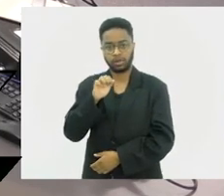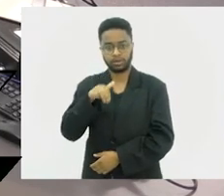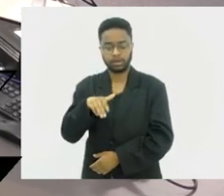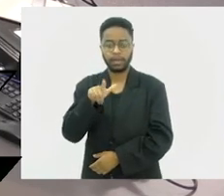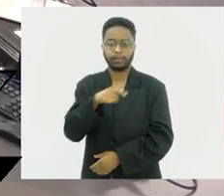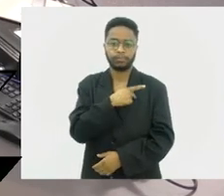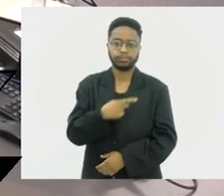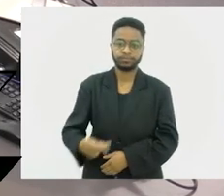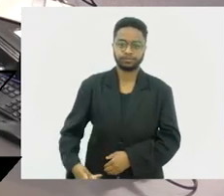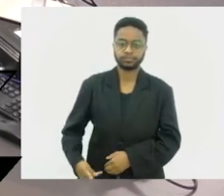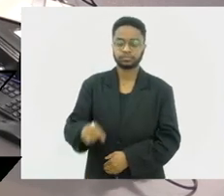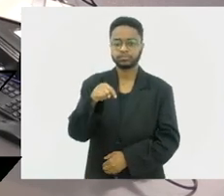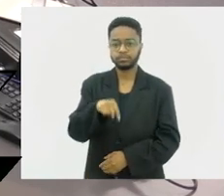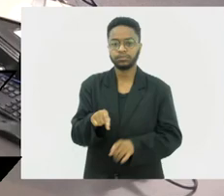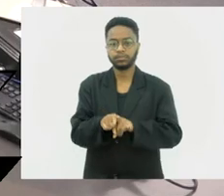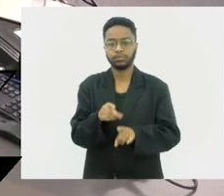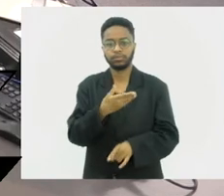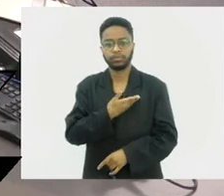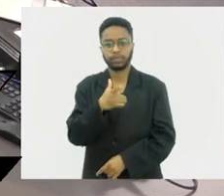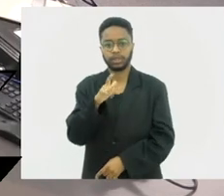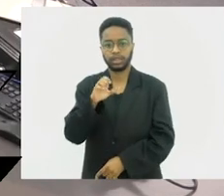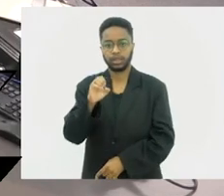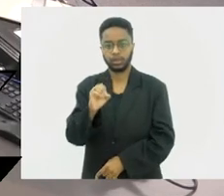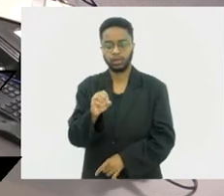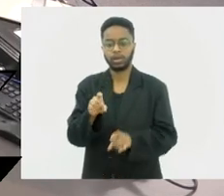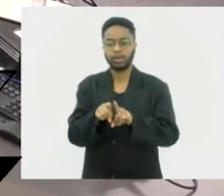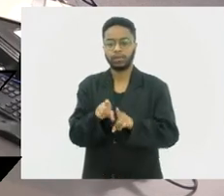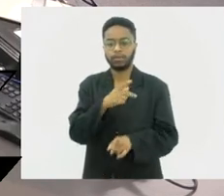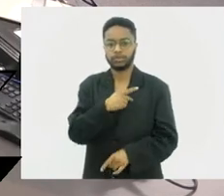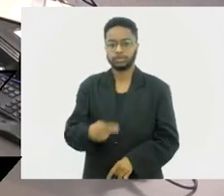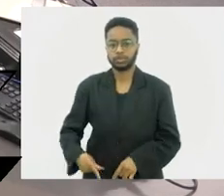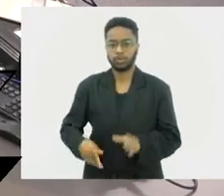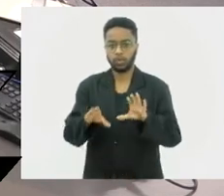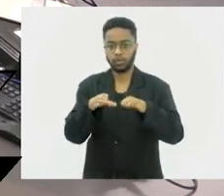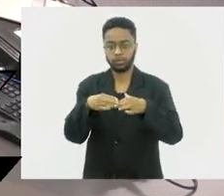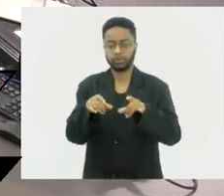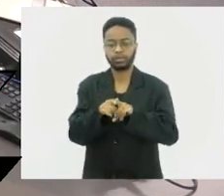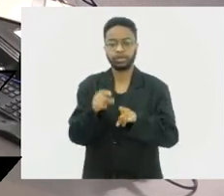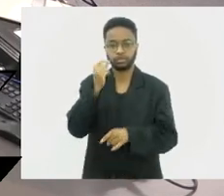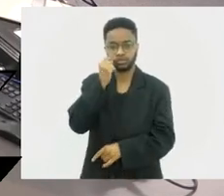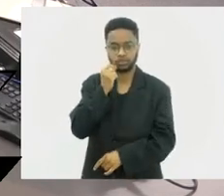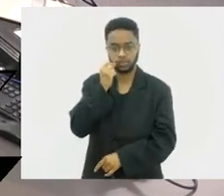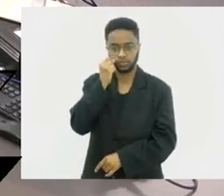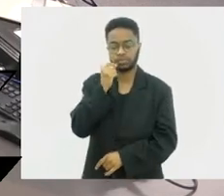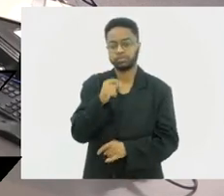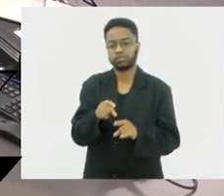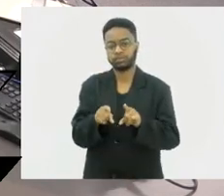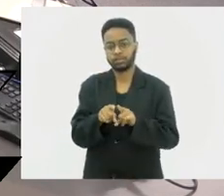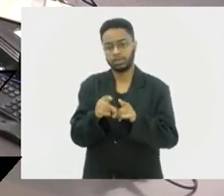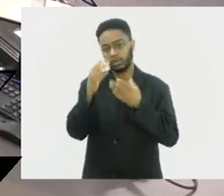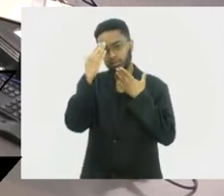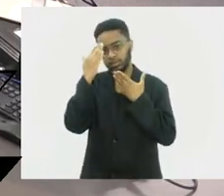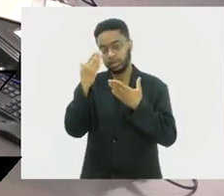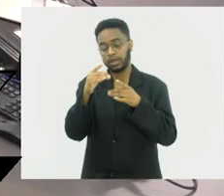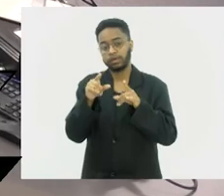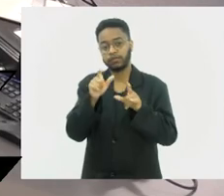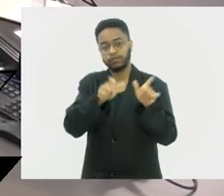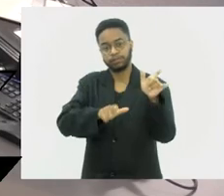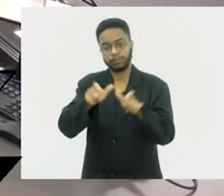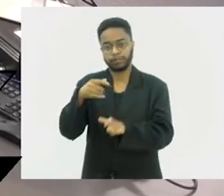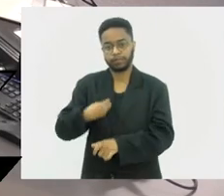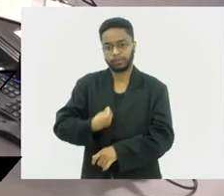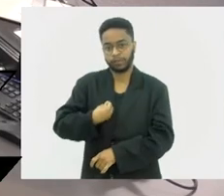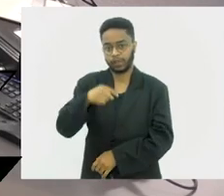sessão, o companheiro Léo Vieira, que preside a comissão, meu companheiro Giovanni Ratinho, e a todos vocês que vieram aqui,